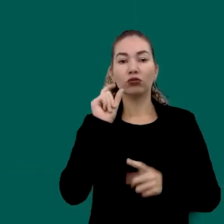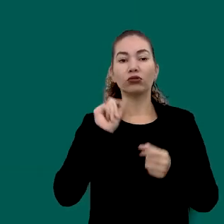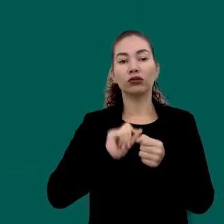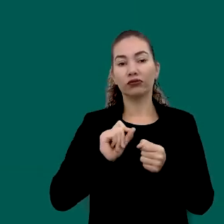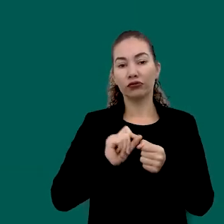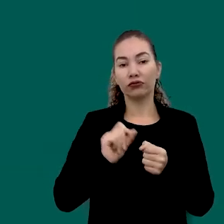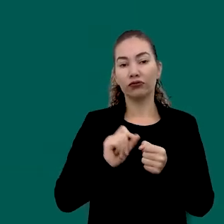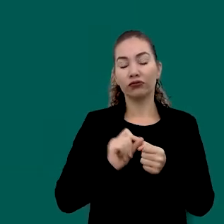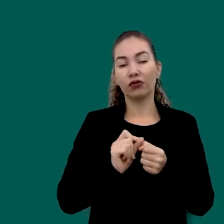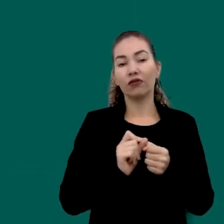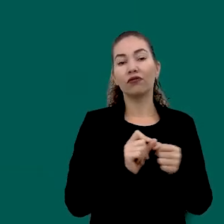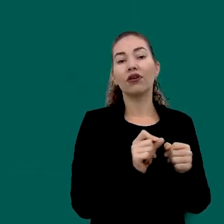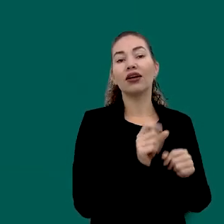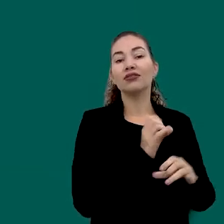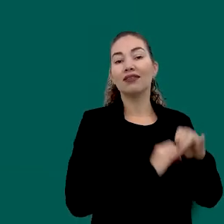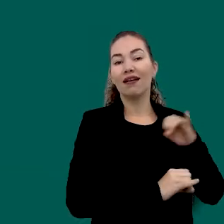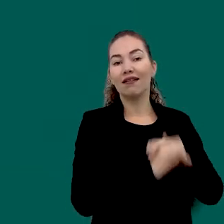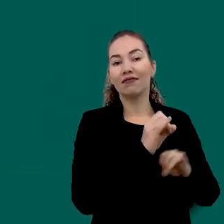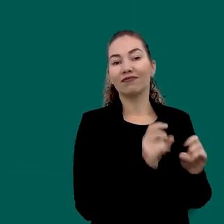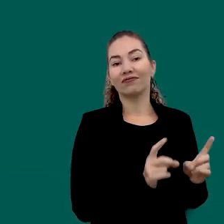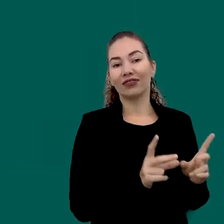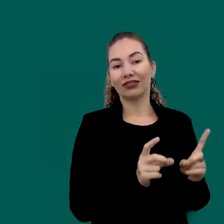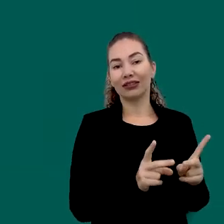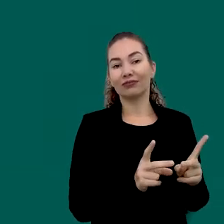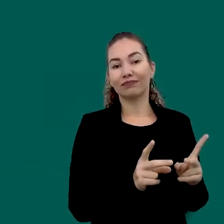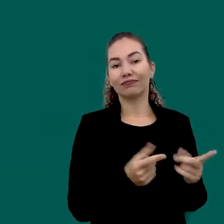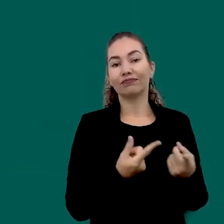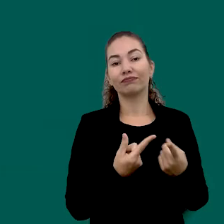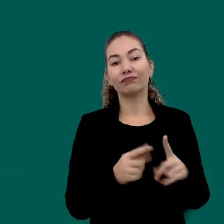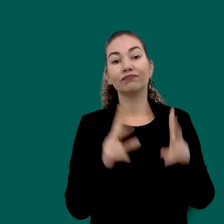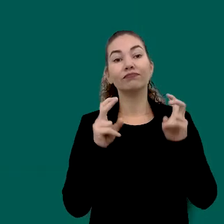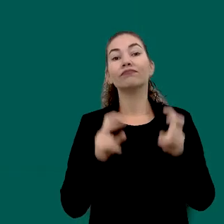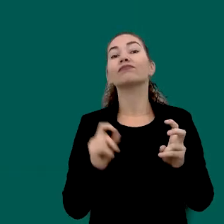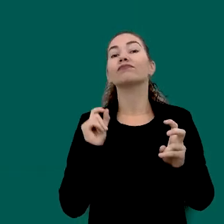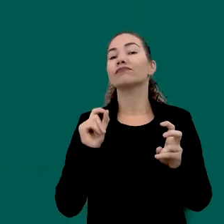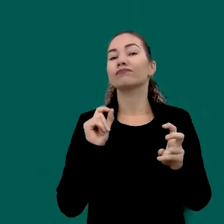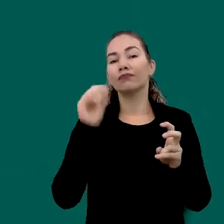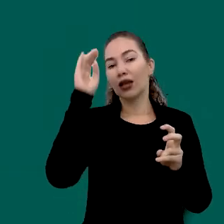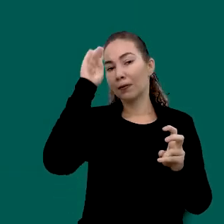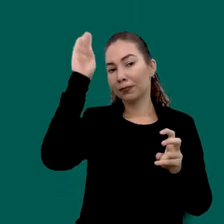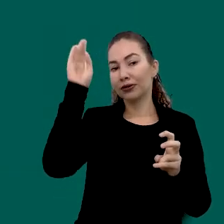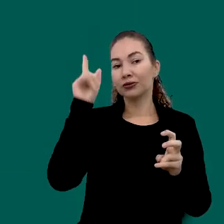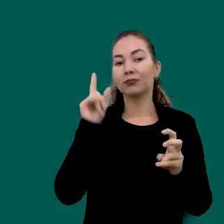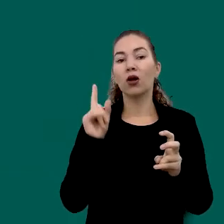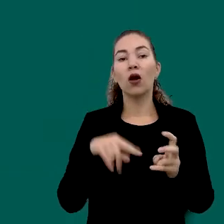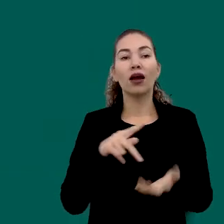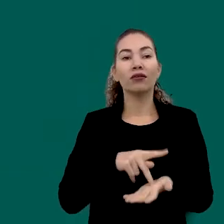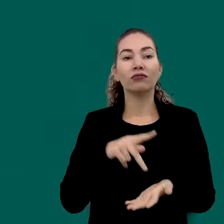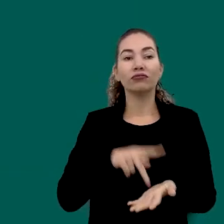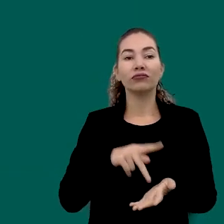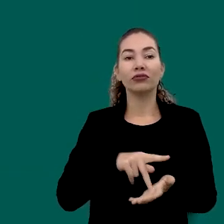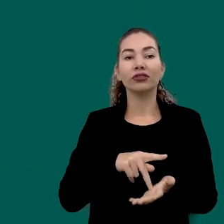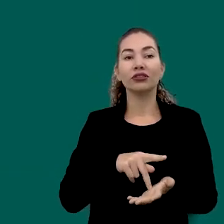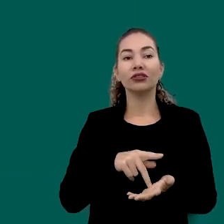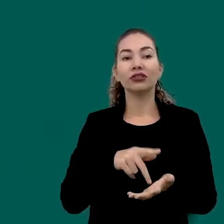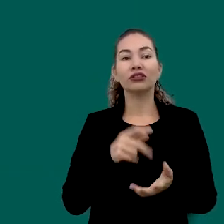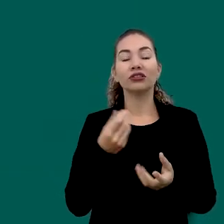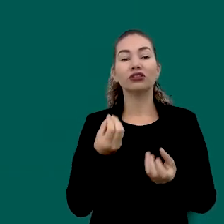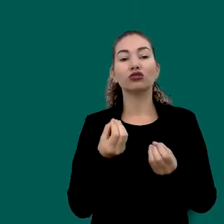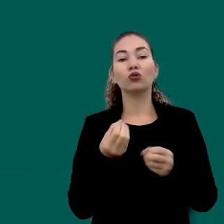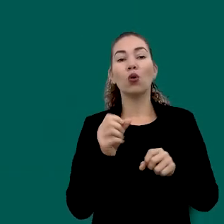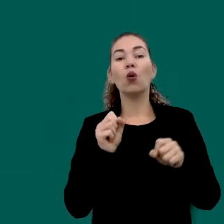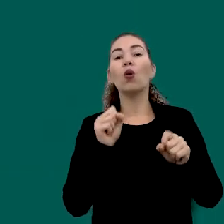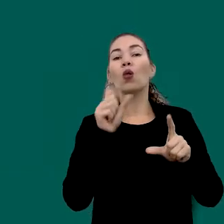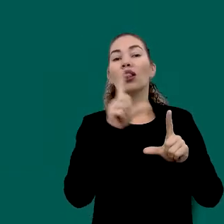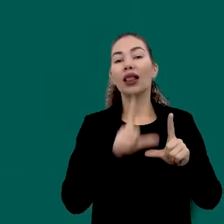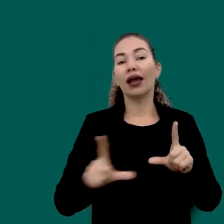colocar o e-commerce em dia. Só que uma questão que a gente sempre priorizou é realmente essa questão, vamos dizer assim, da layoutização